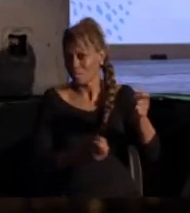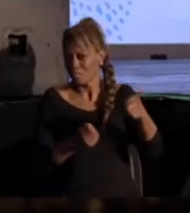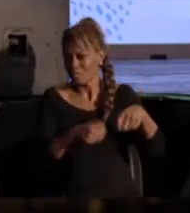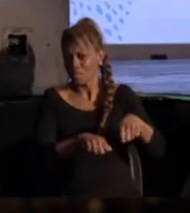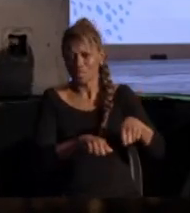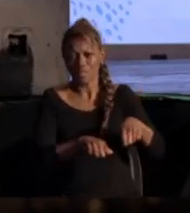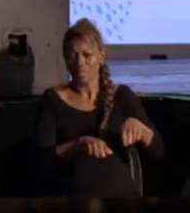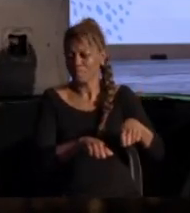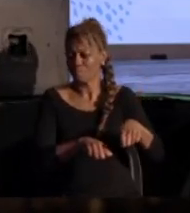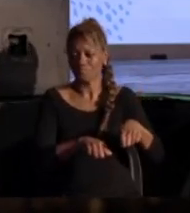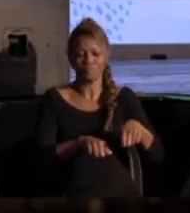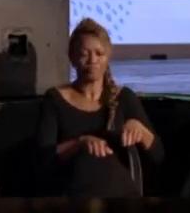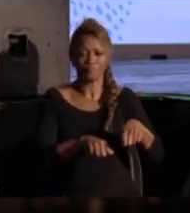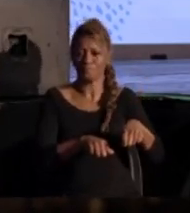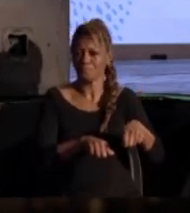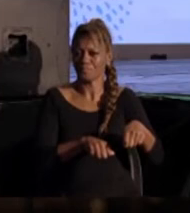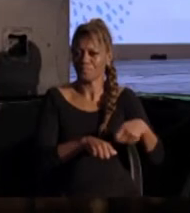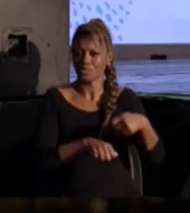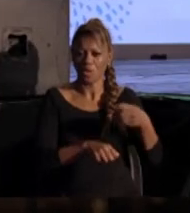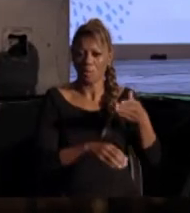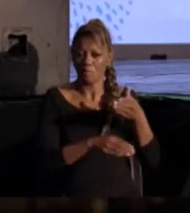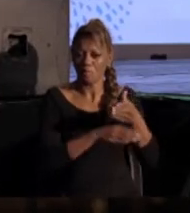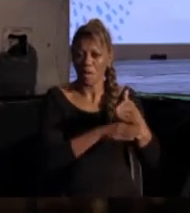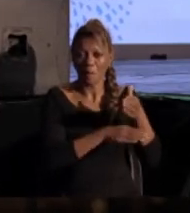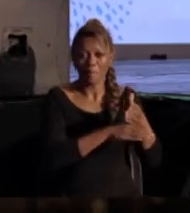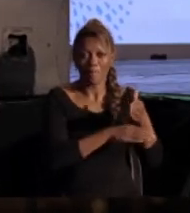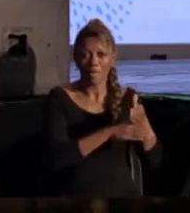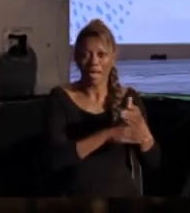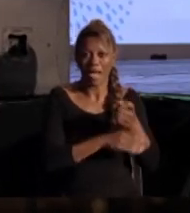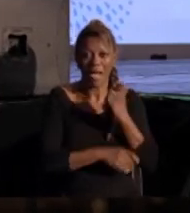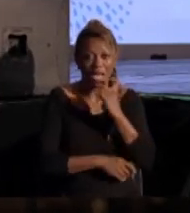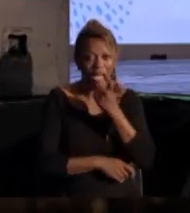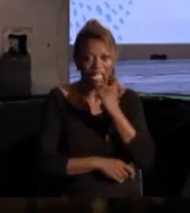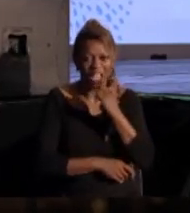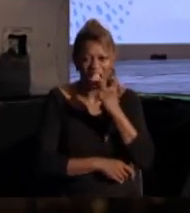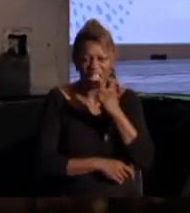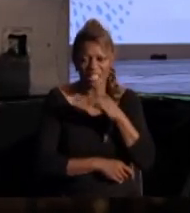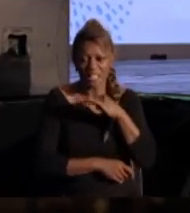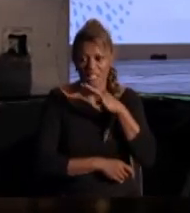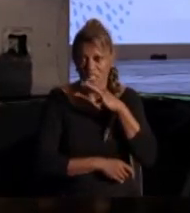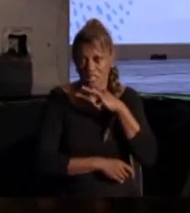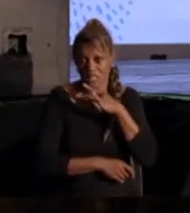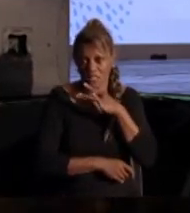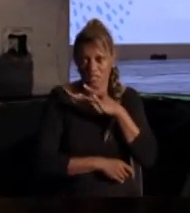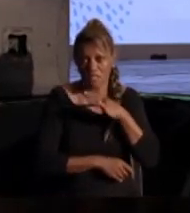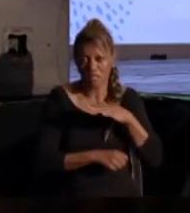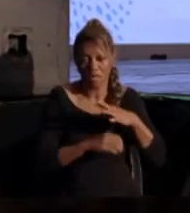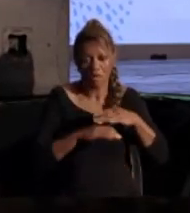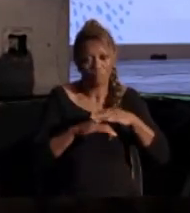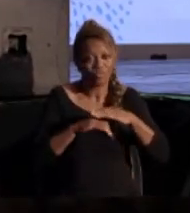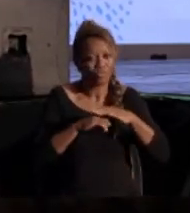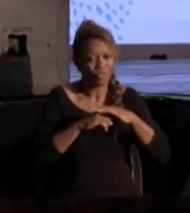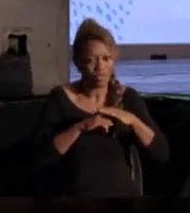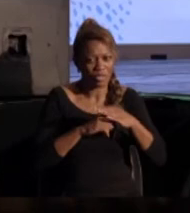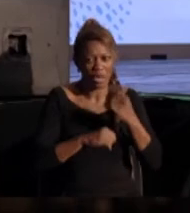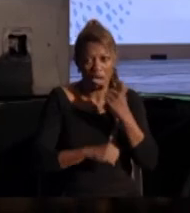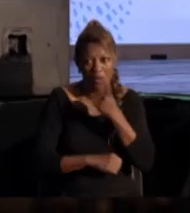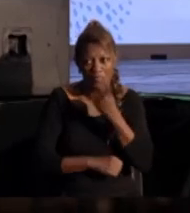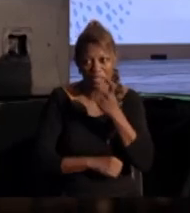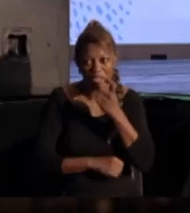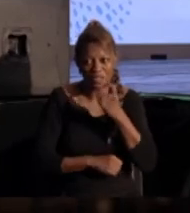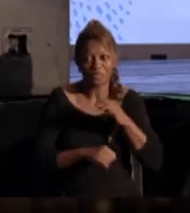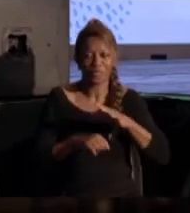trabalho, porque não chega mais no consultório paciente com cárie. Eu falei, na sua bolha? Porque na minha bolha chega